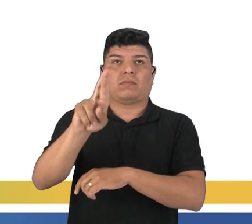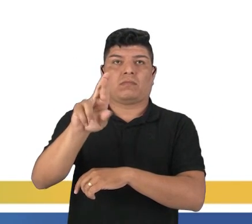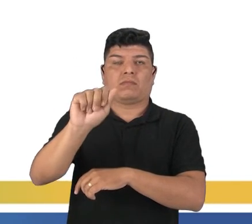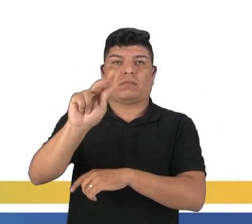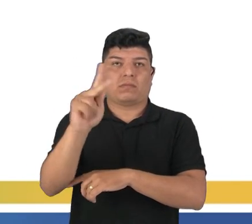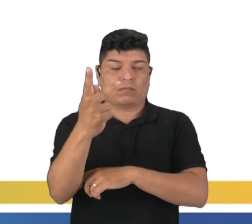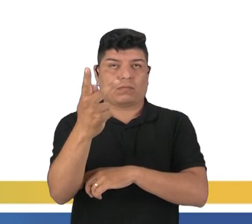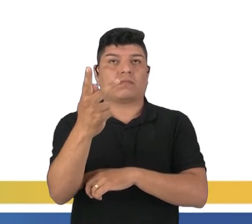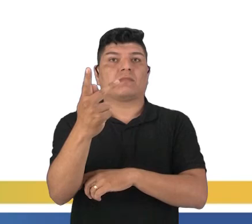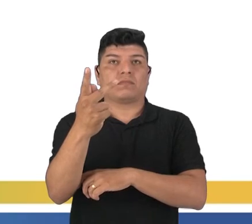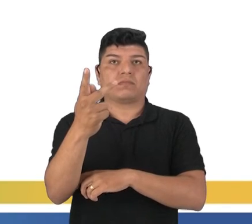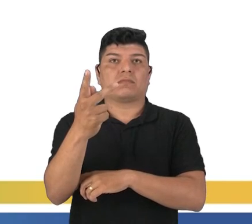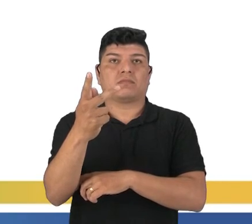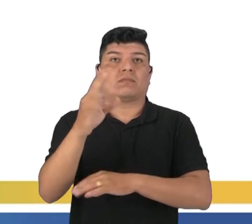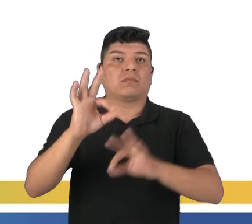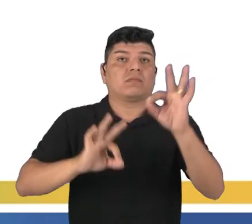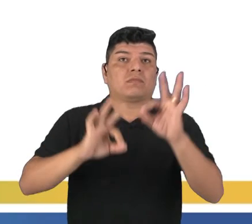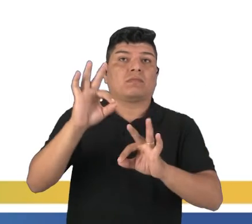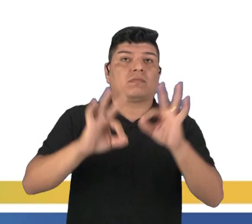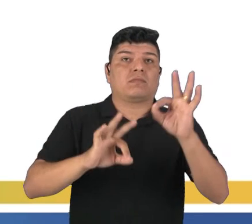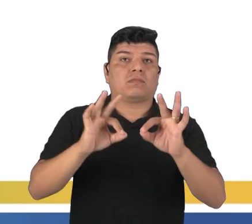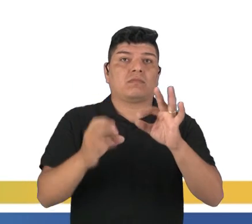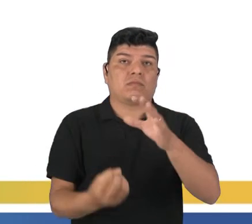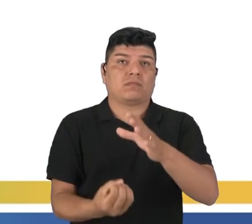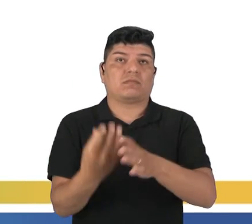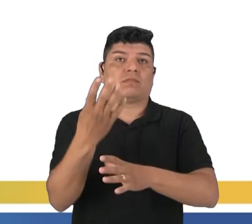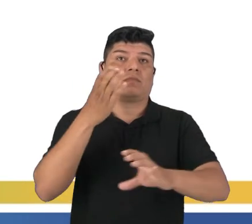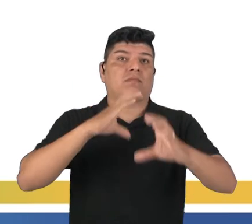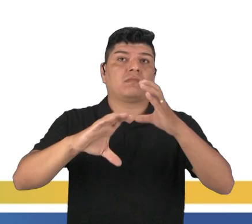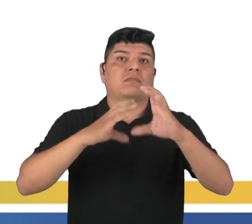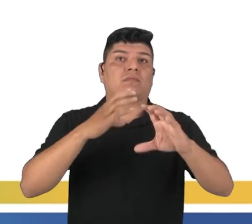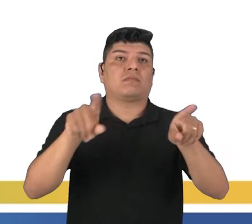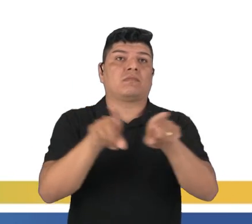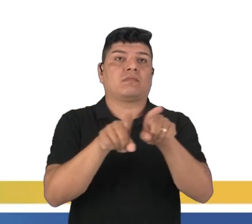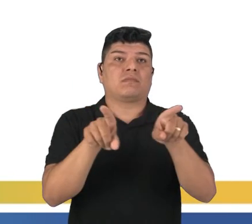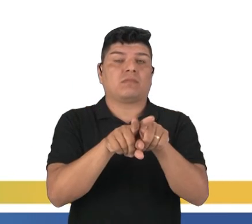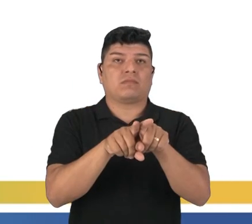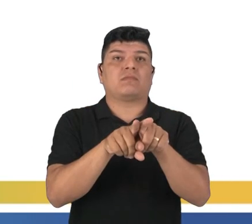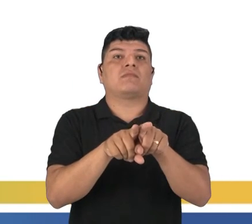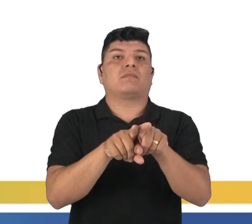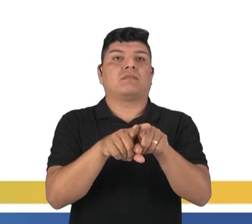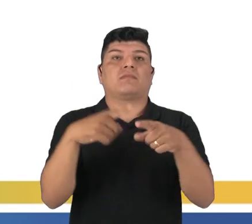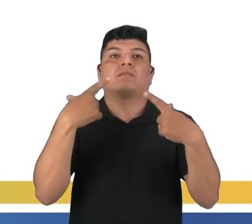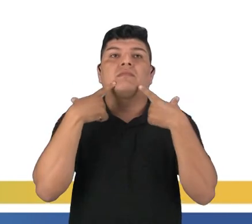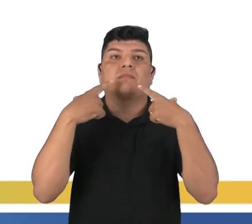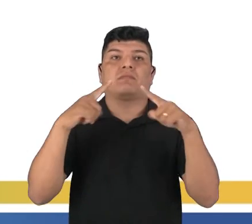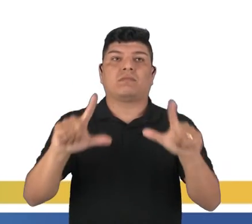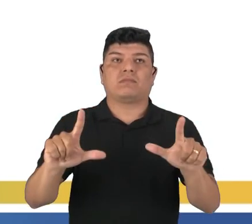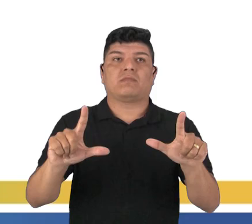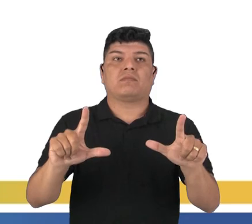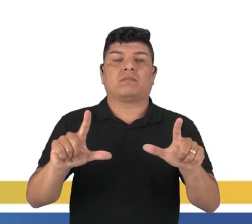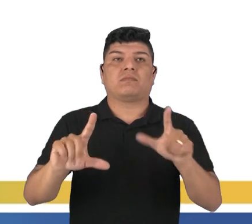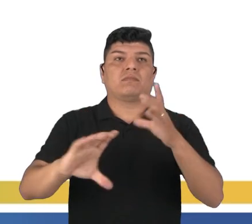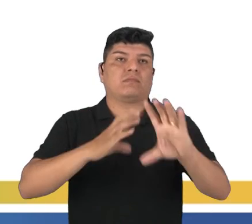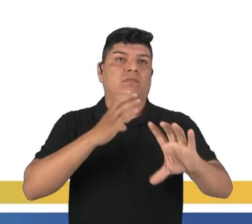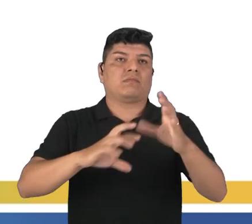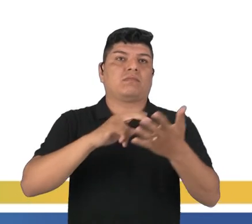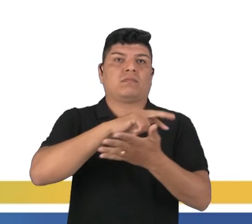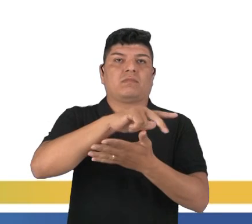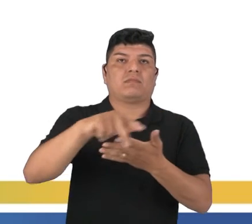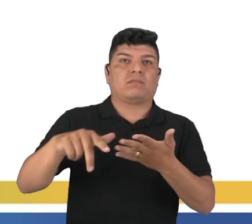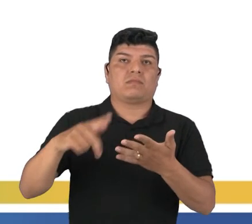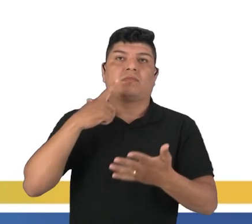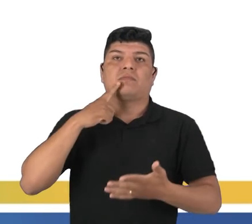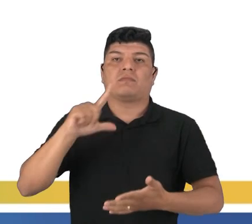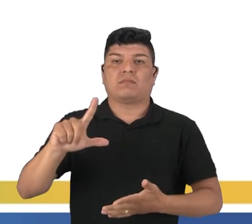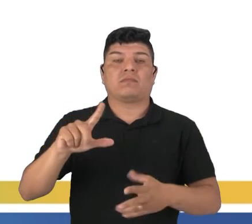Arnaldo Antunes, tá? Com os termos língua e palavra cantadas em vários